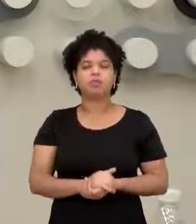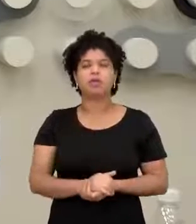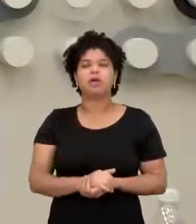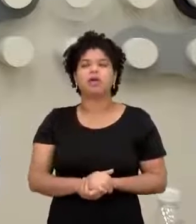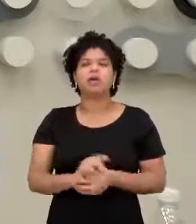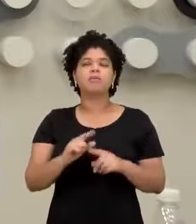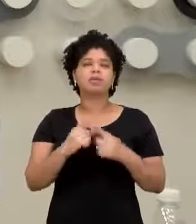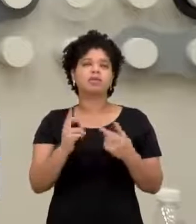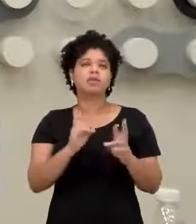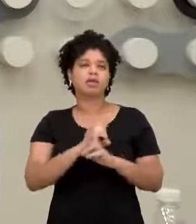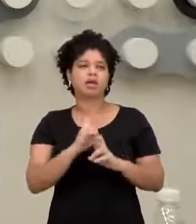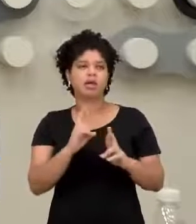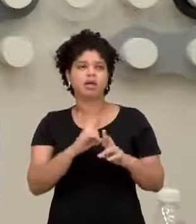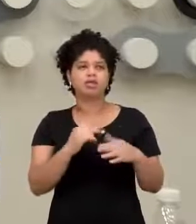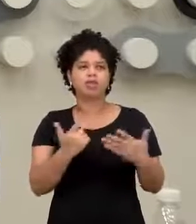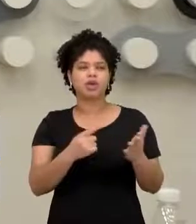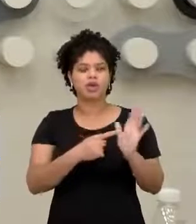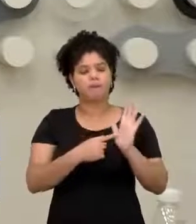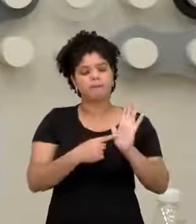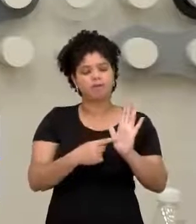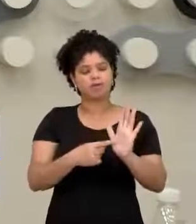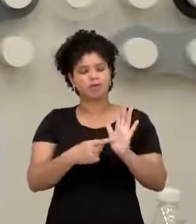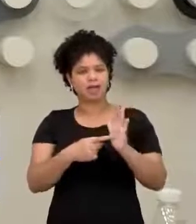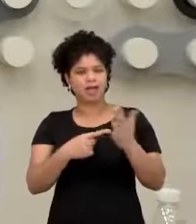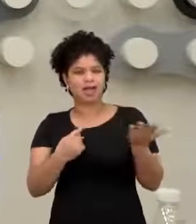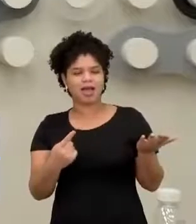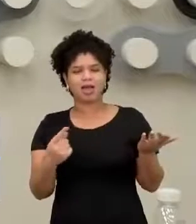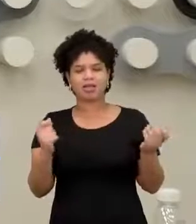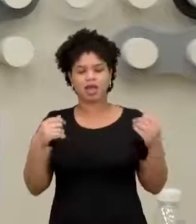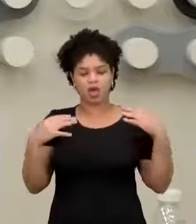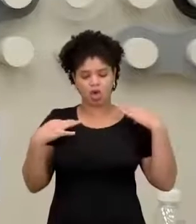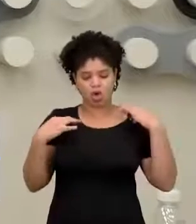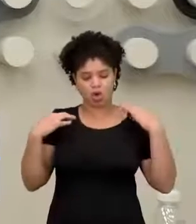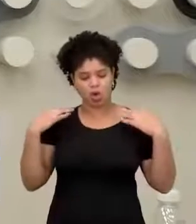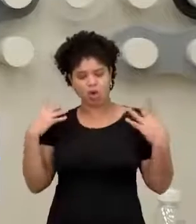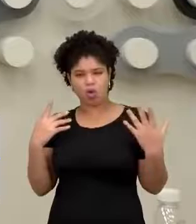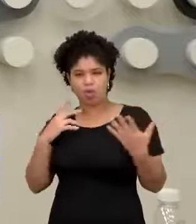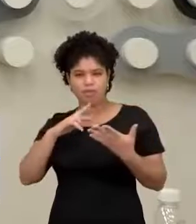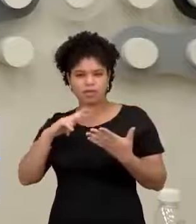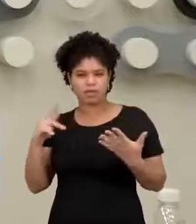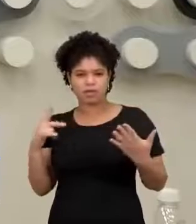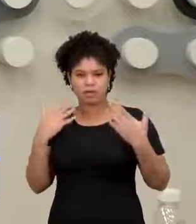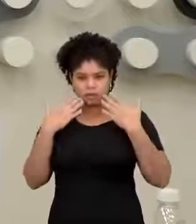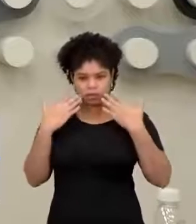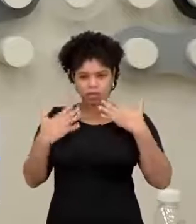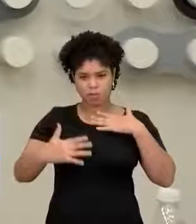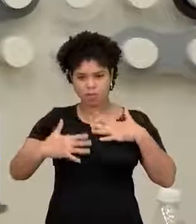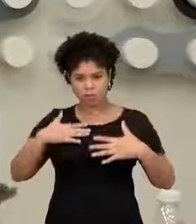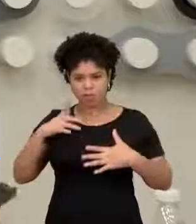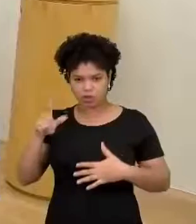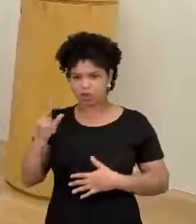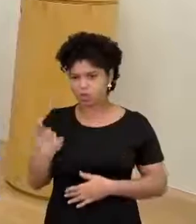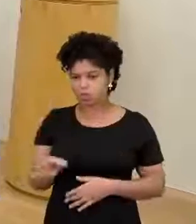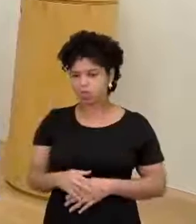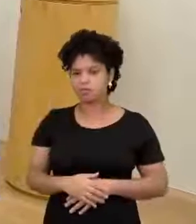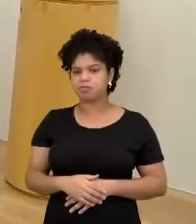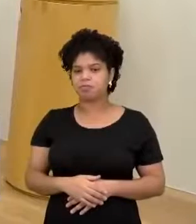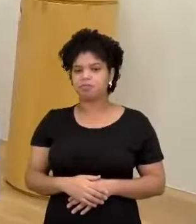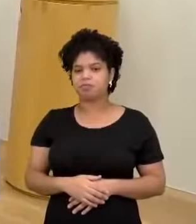envolve, assim, a representação, a encenação. Será que faz sentido? Tá certo? Ó, então, o